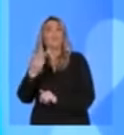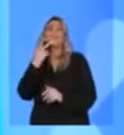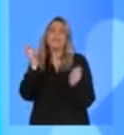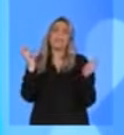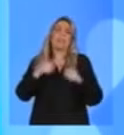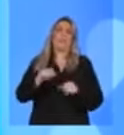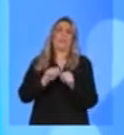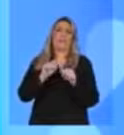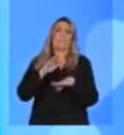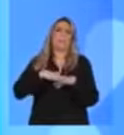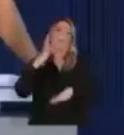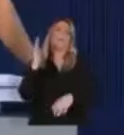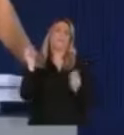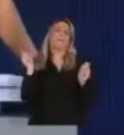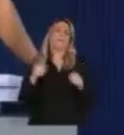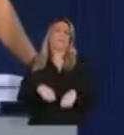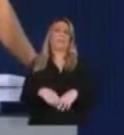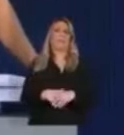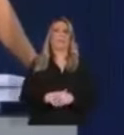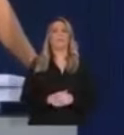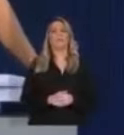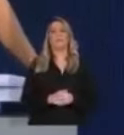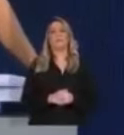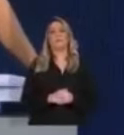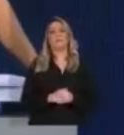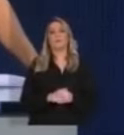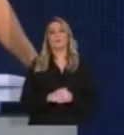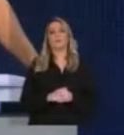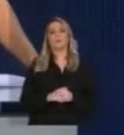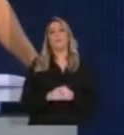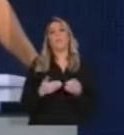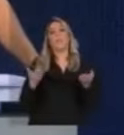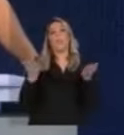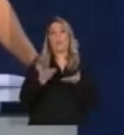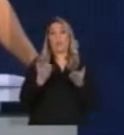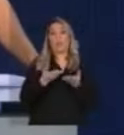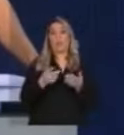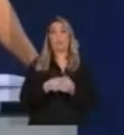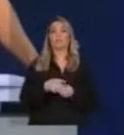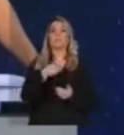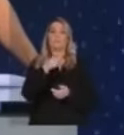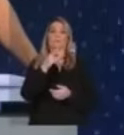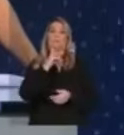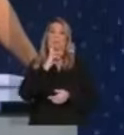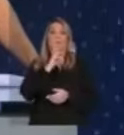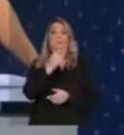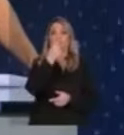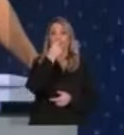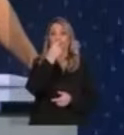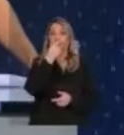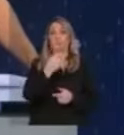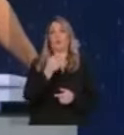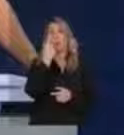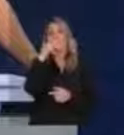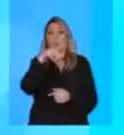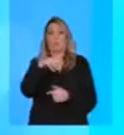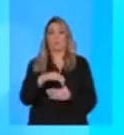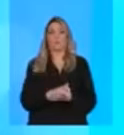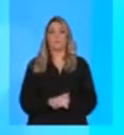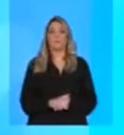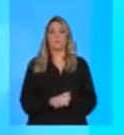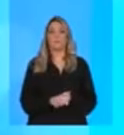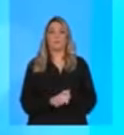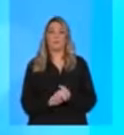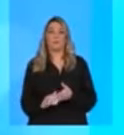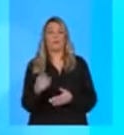chegar a 100% até 2020 o senhor tem agora candidato indio da Costa 1 Minuto para sua réplica